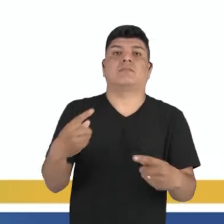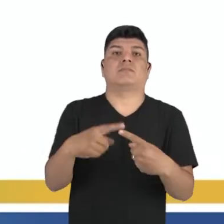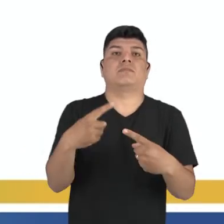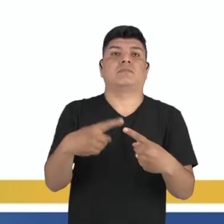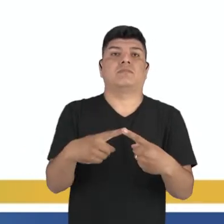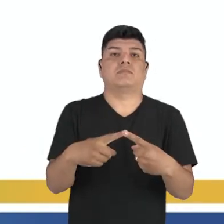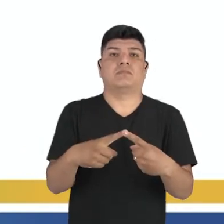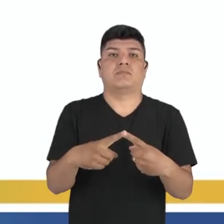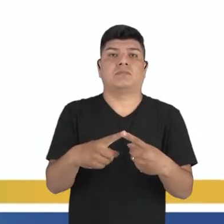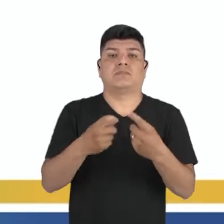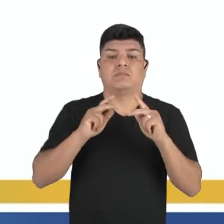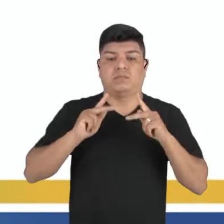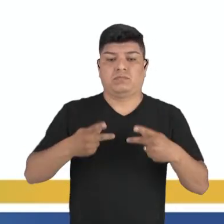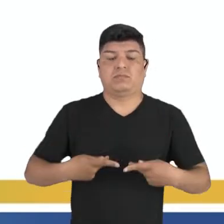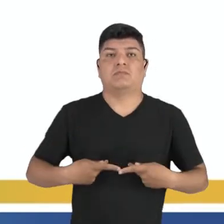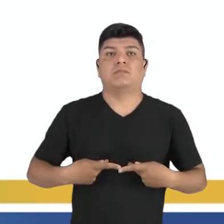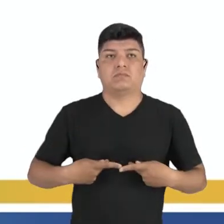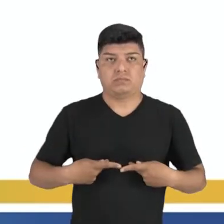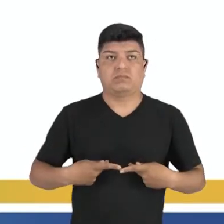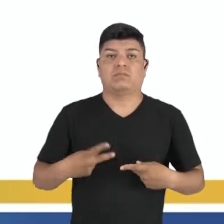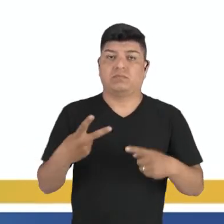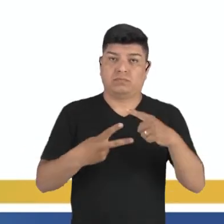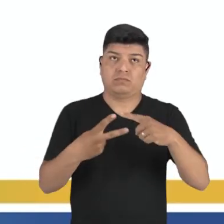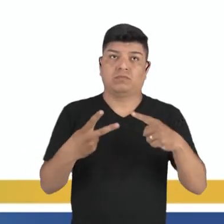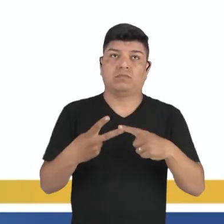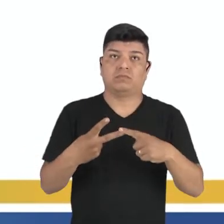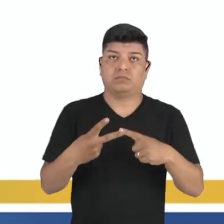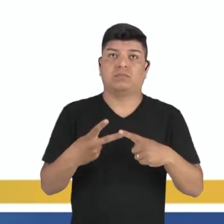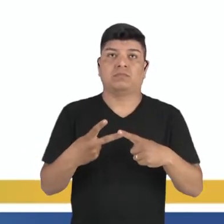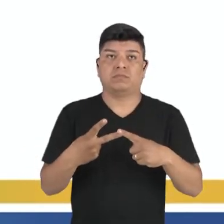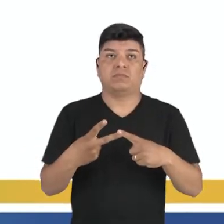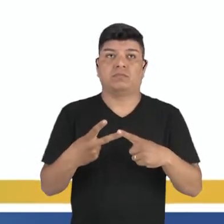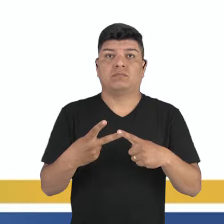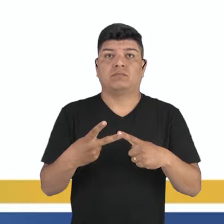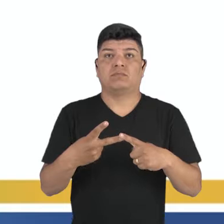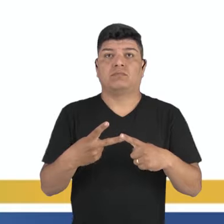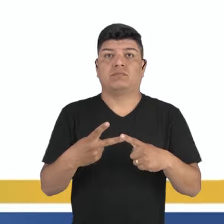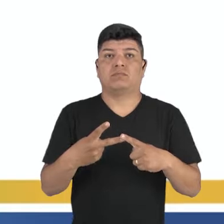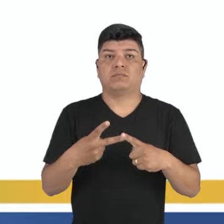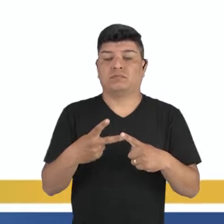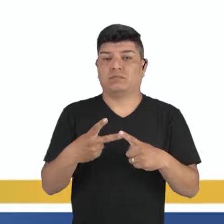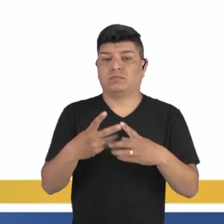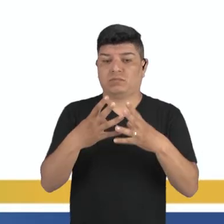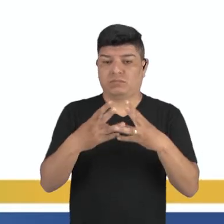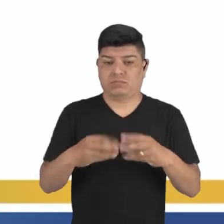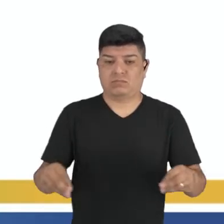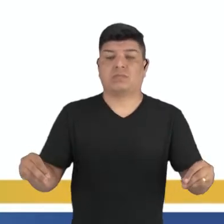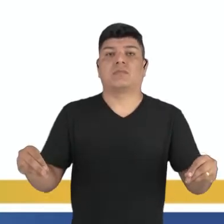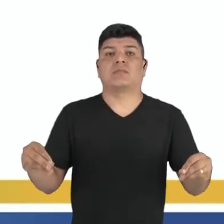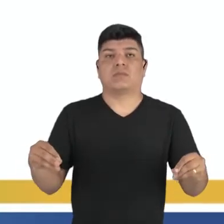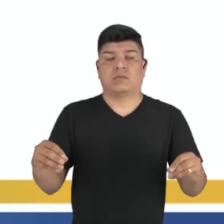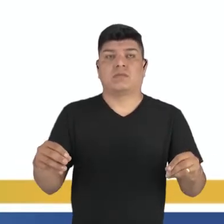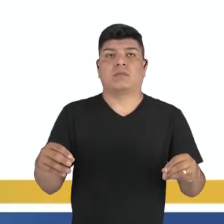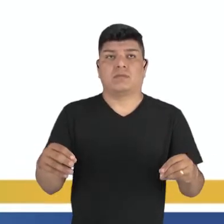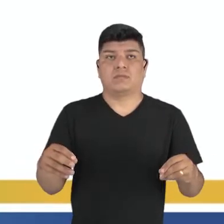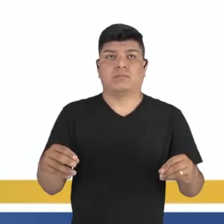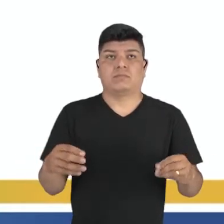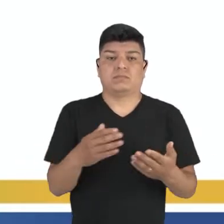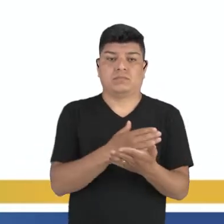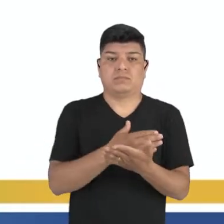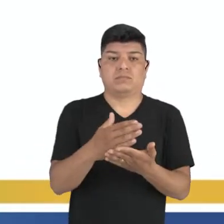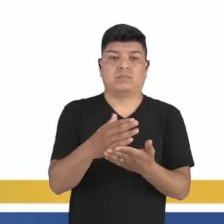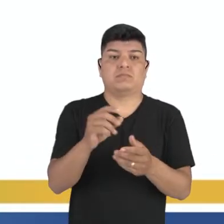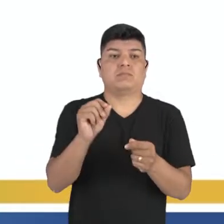porque os hormônios estradiol e progesterona ele, eles vão cair, certo? E aí começa a